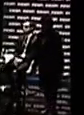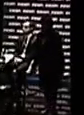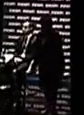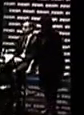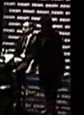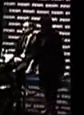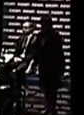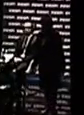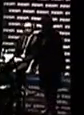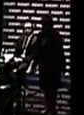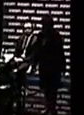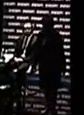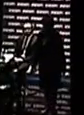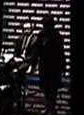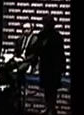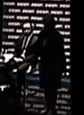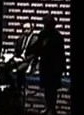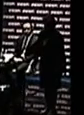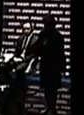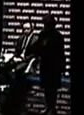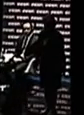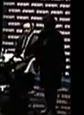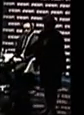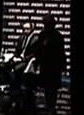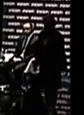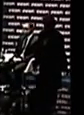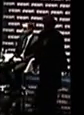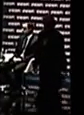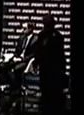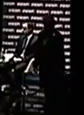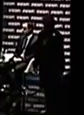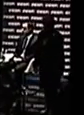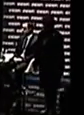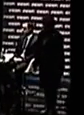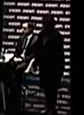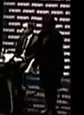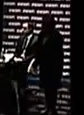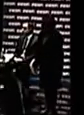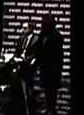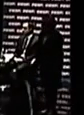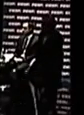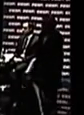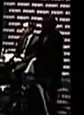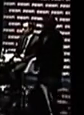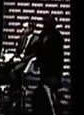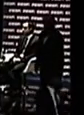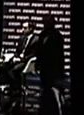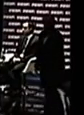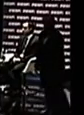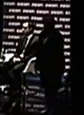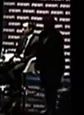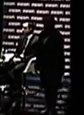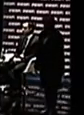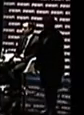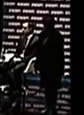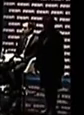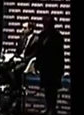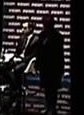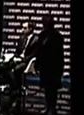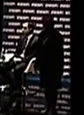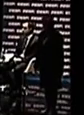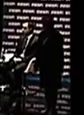República Federativa do Brasil, Dilma Rousseff, e ao excelentíssimo presidente da República Francesa, François Hollande.